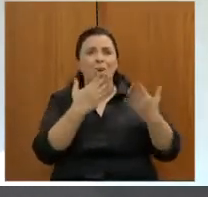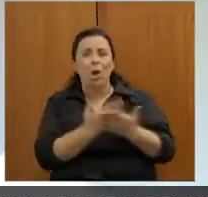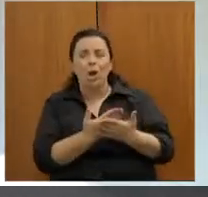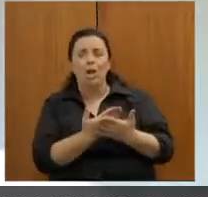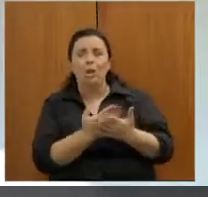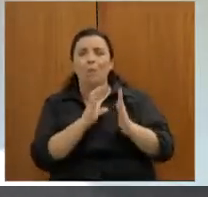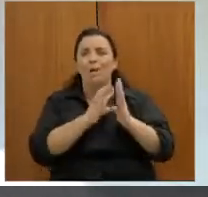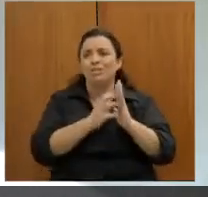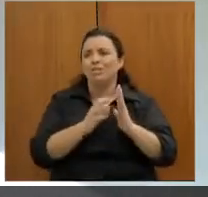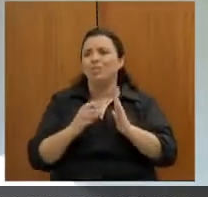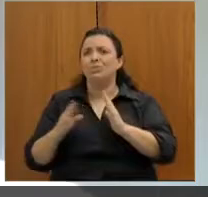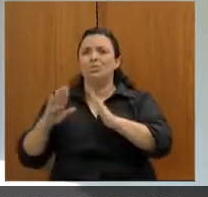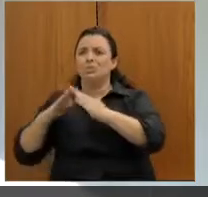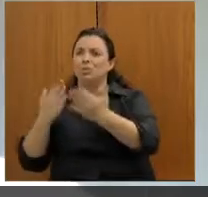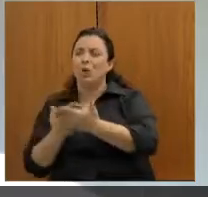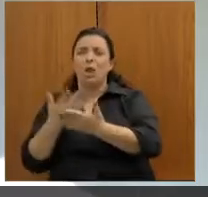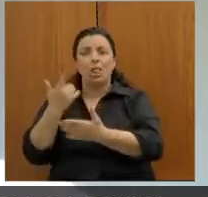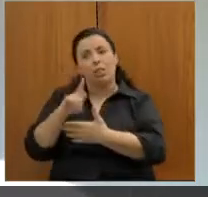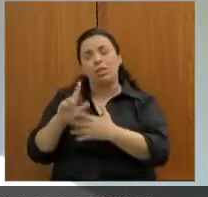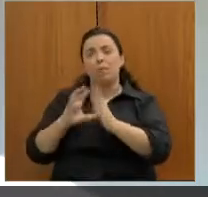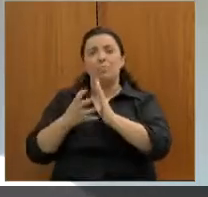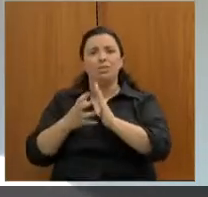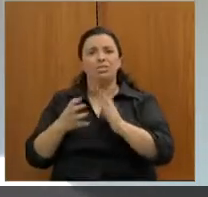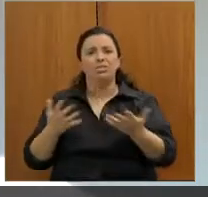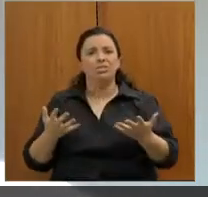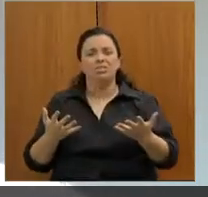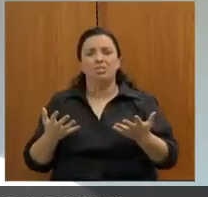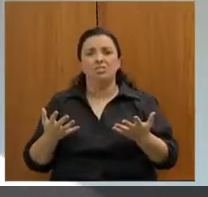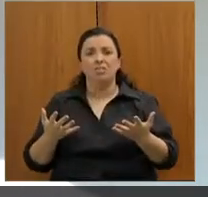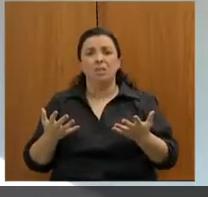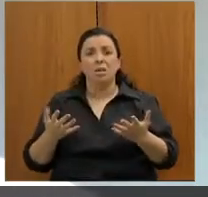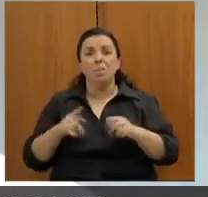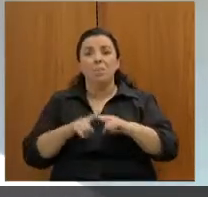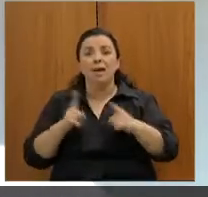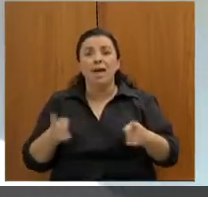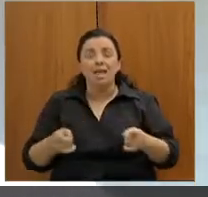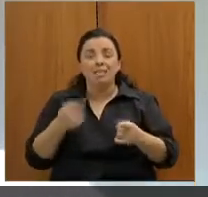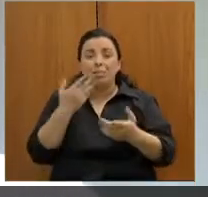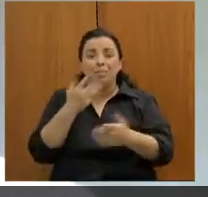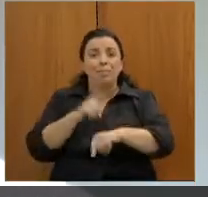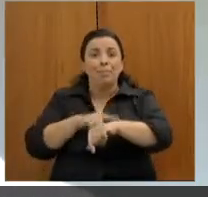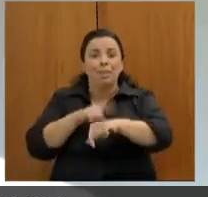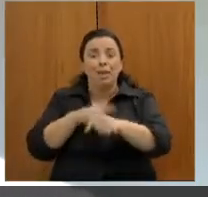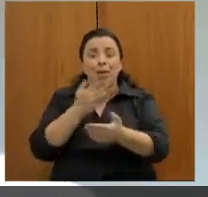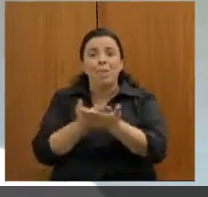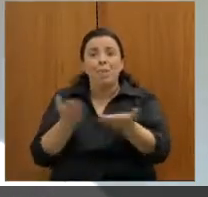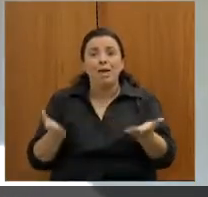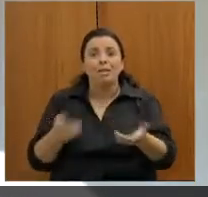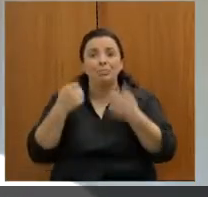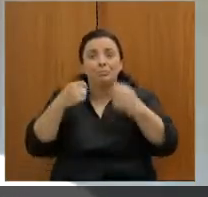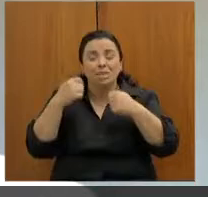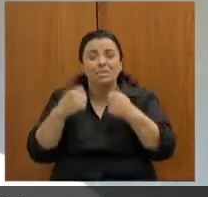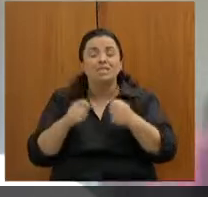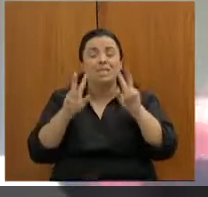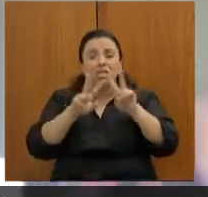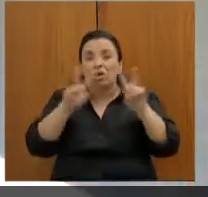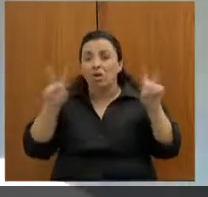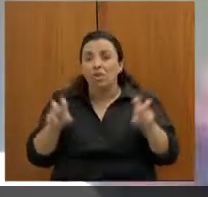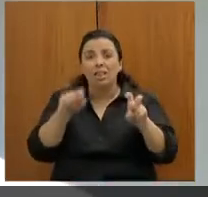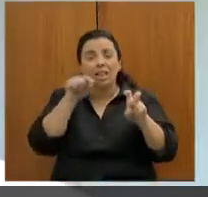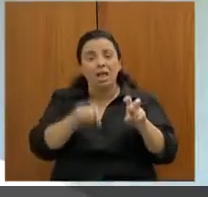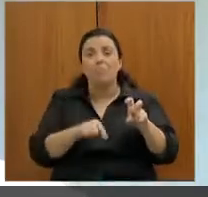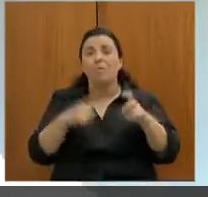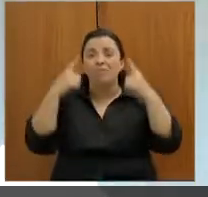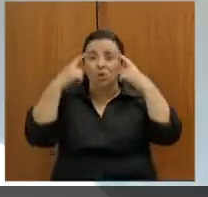e a violência contra a mulher é um instrumento de controle do corpo da sexualidade para ir para